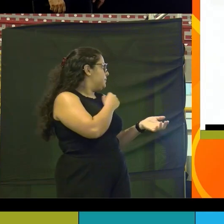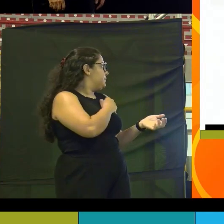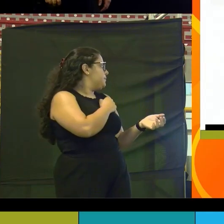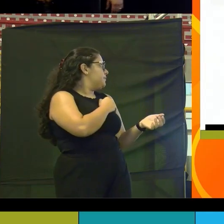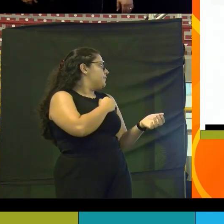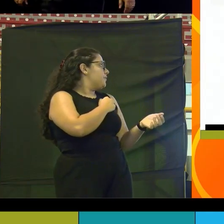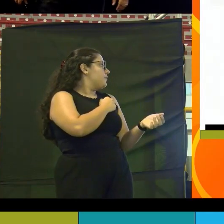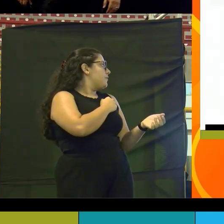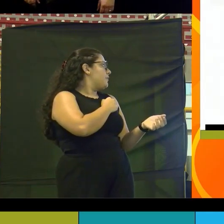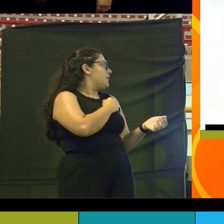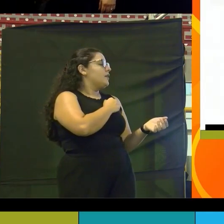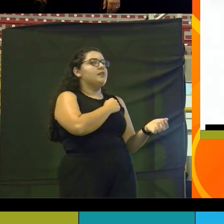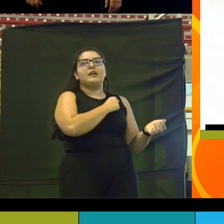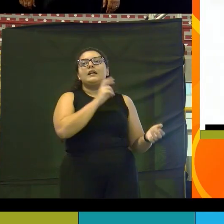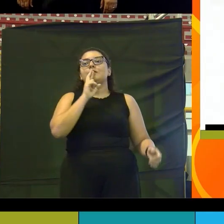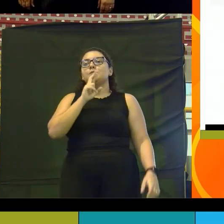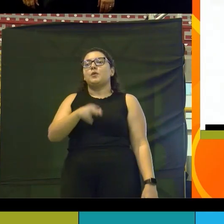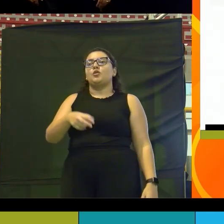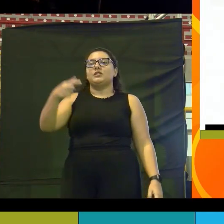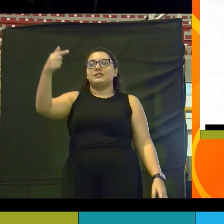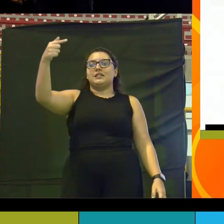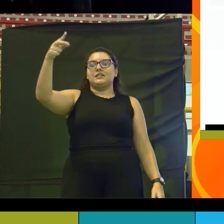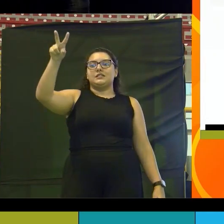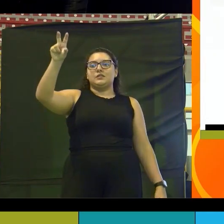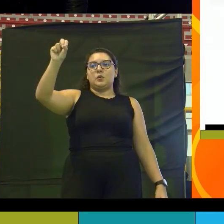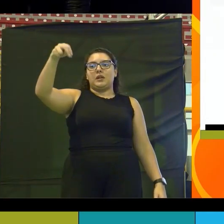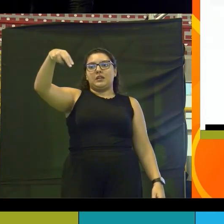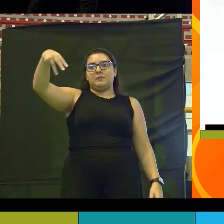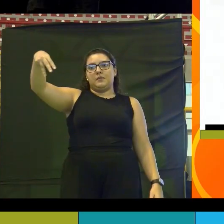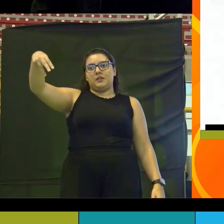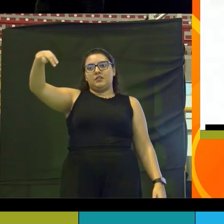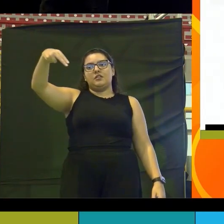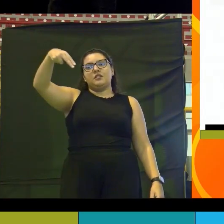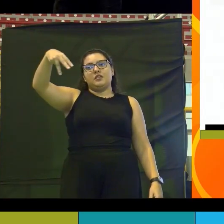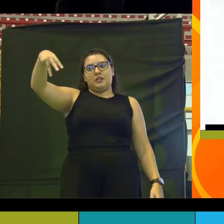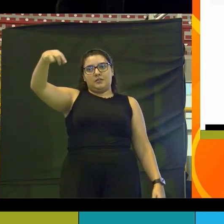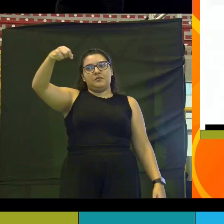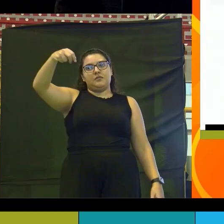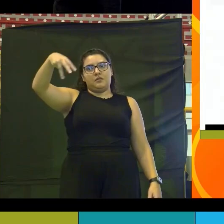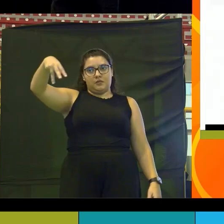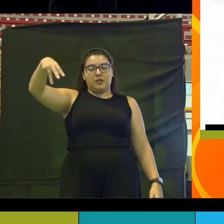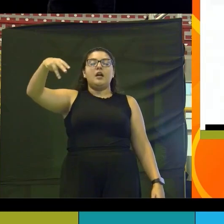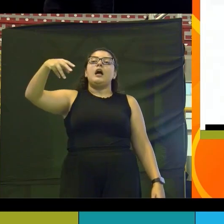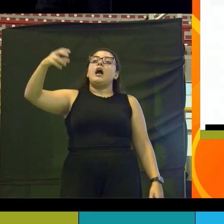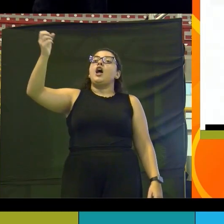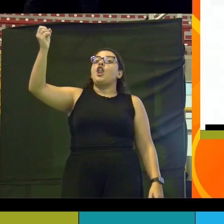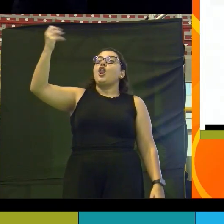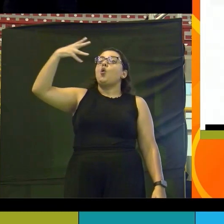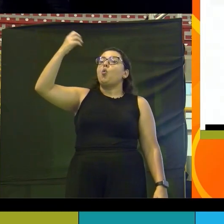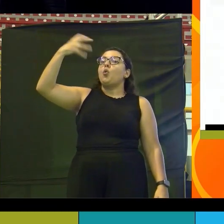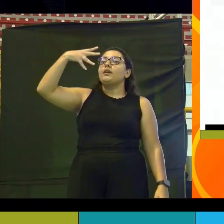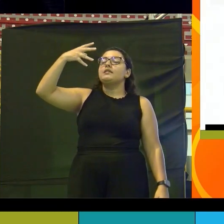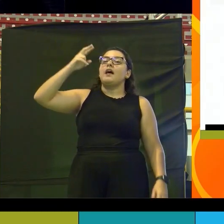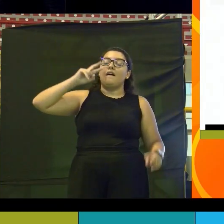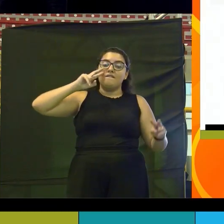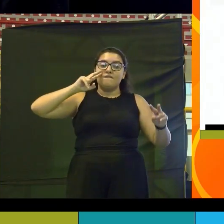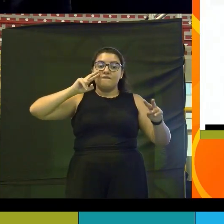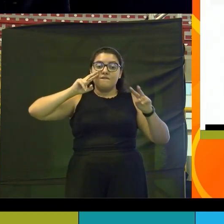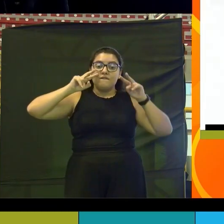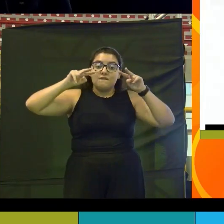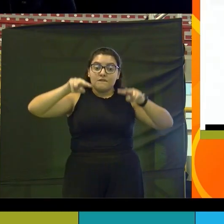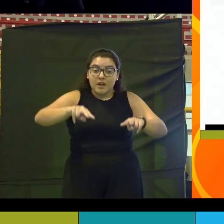de quem? Do vermelho. Ou seja, a luz visível só me permite